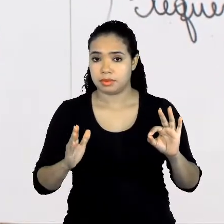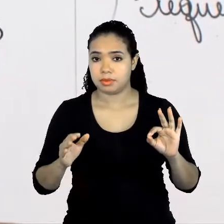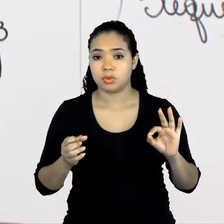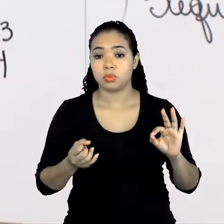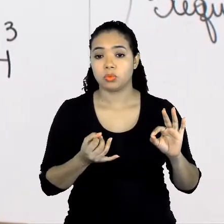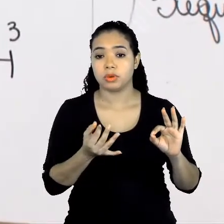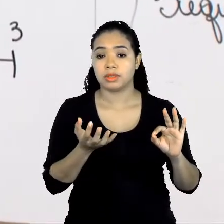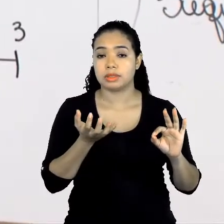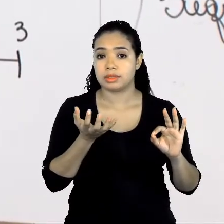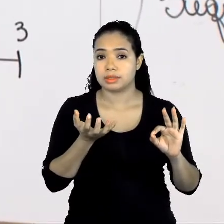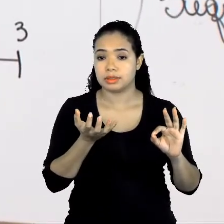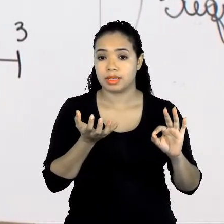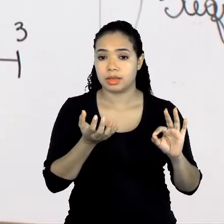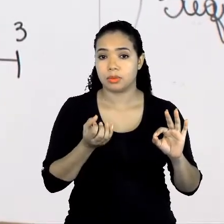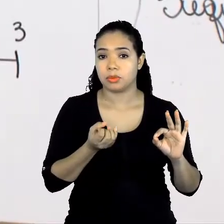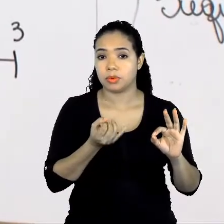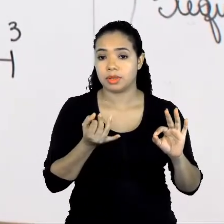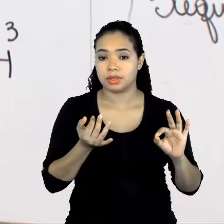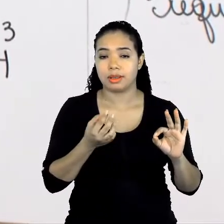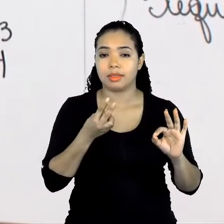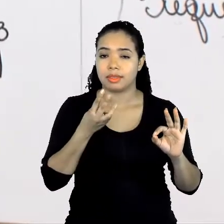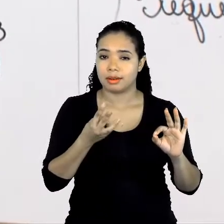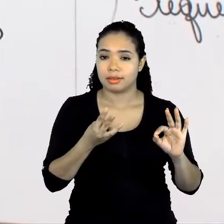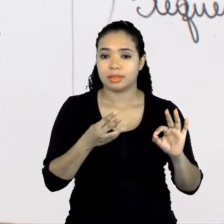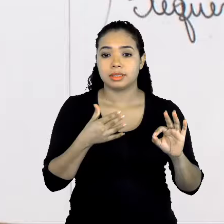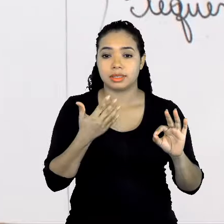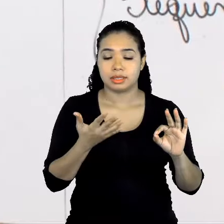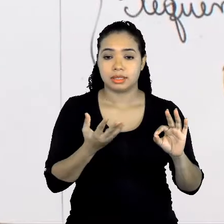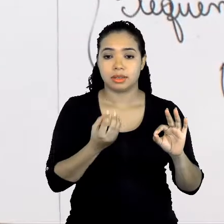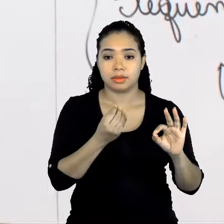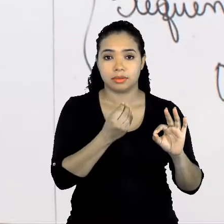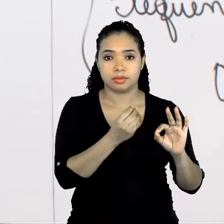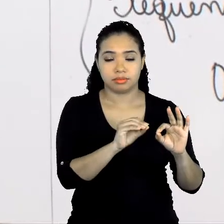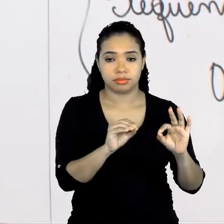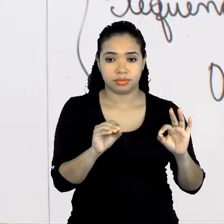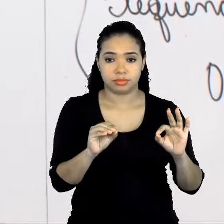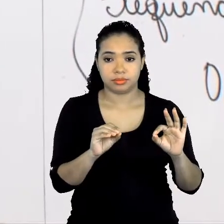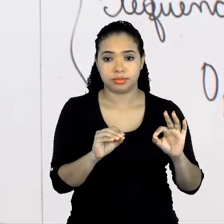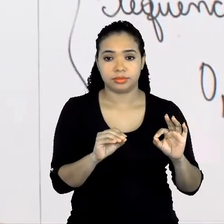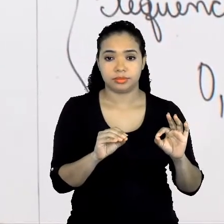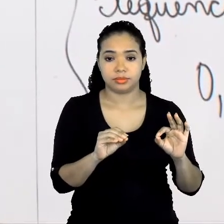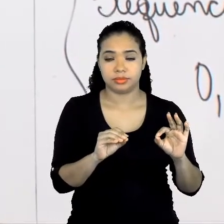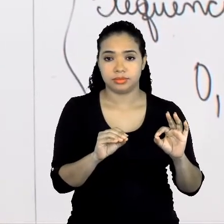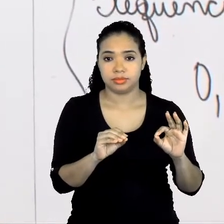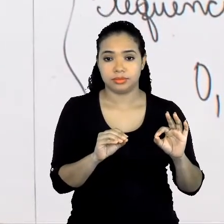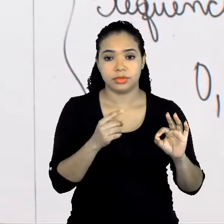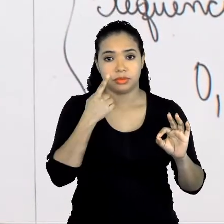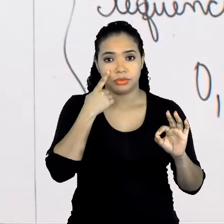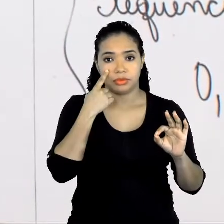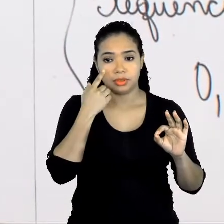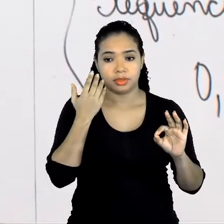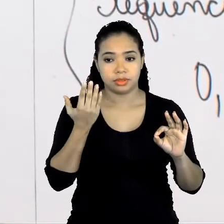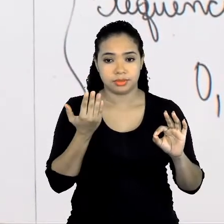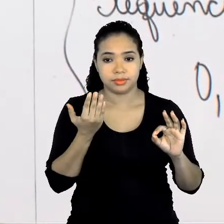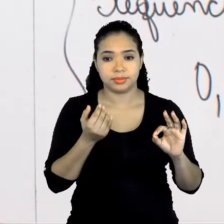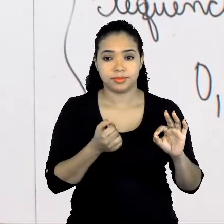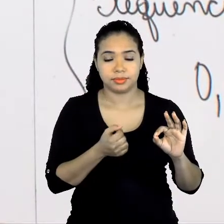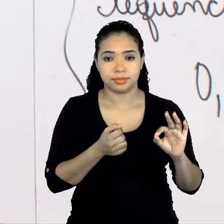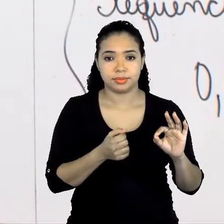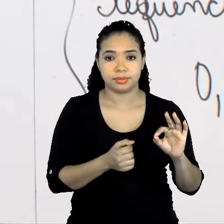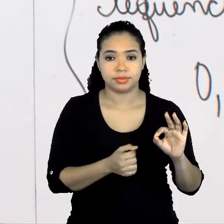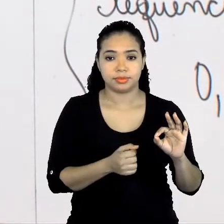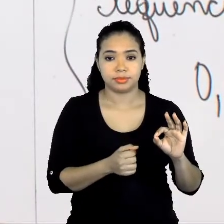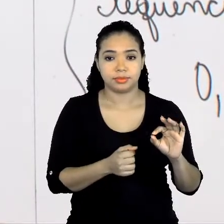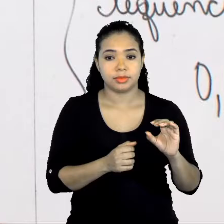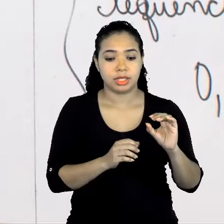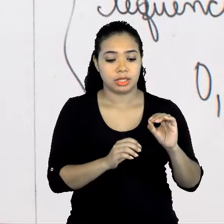quantas partes que ele está aqui? 3. Então eu vim aqui, uma parte, 2, 3.